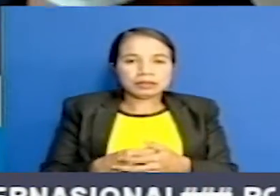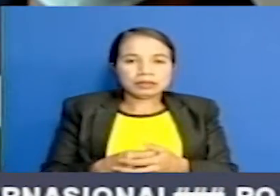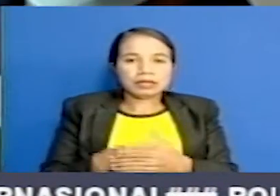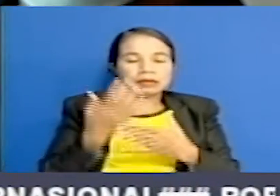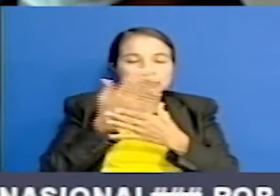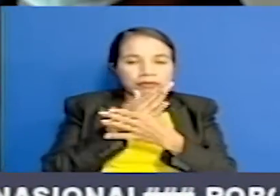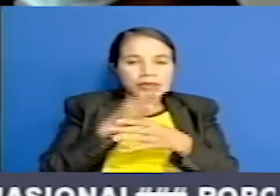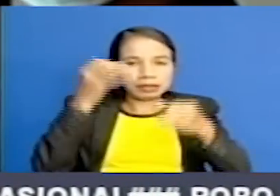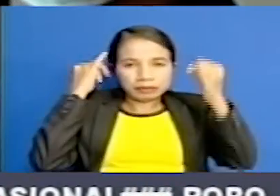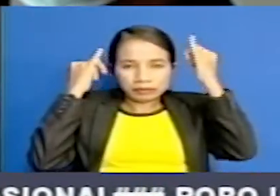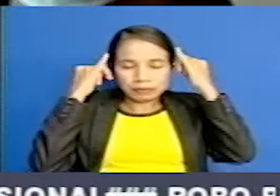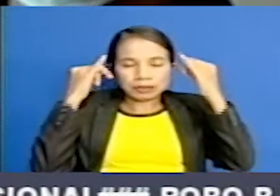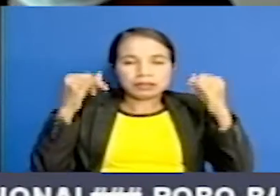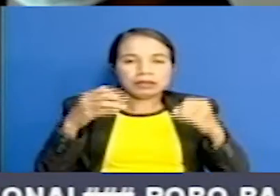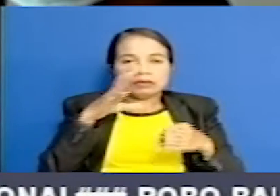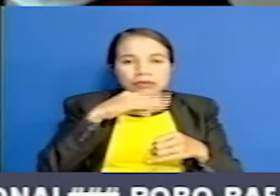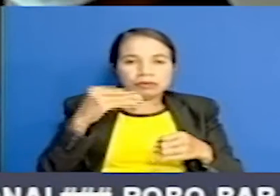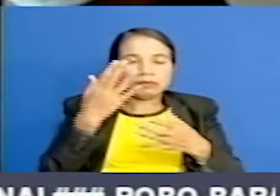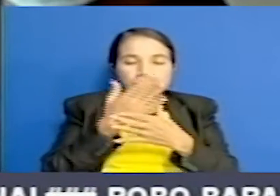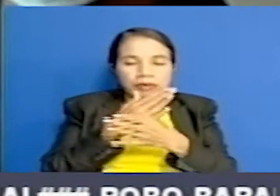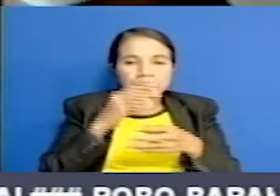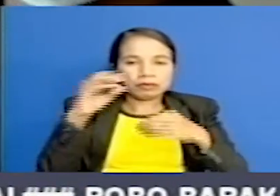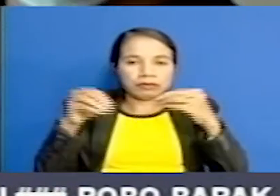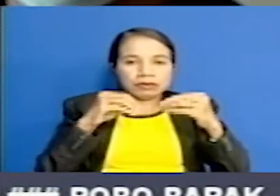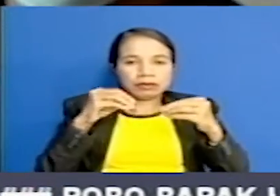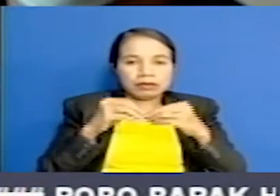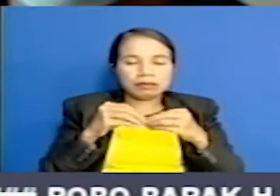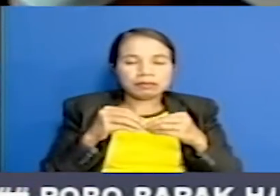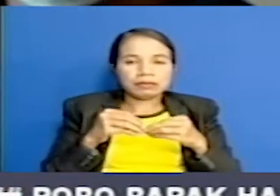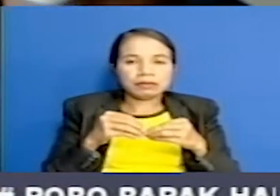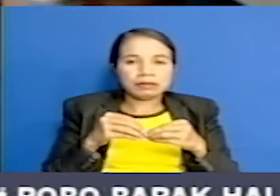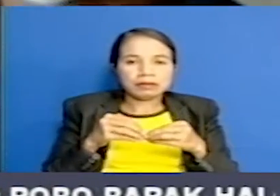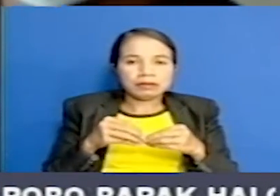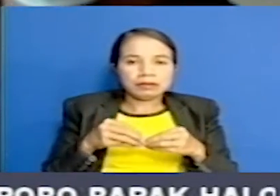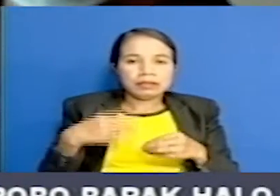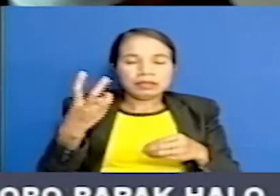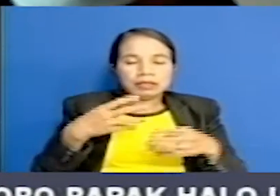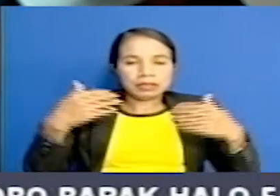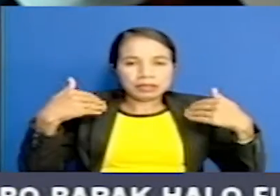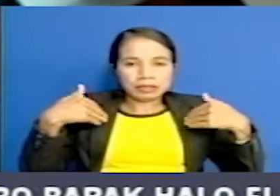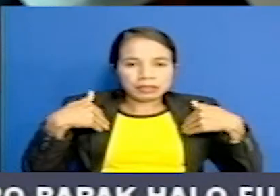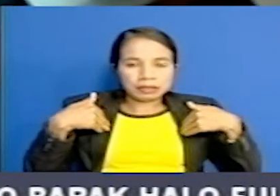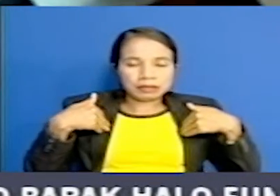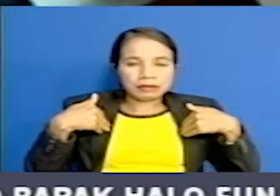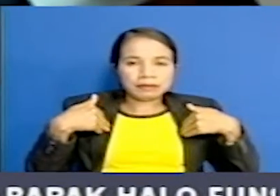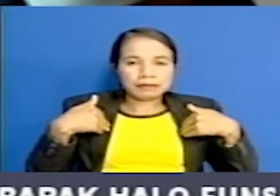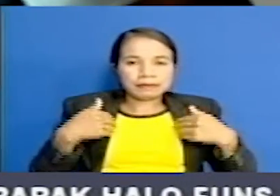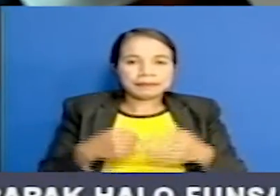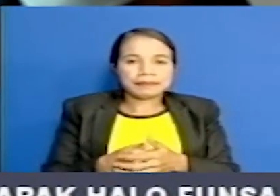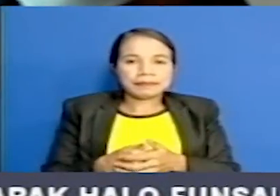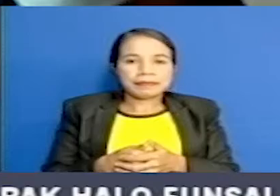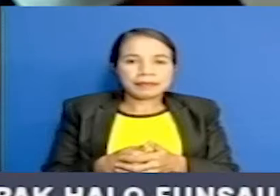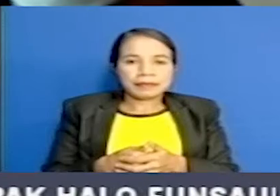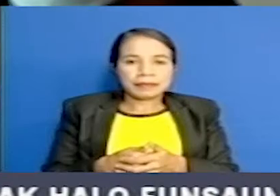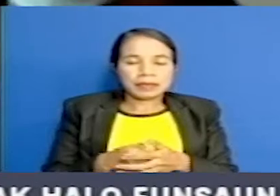fahe informasaun nomos fahe konaba awareness ne bema kita iha iha ne be baliu iba inan